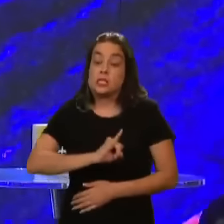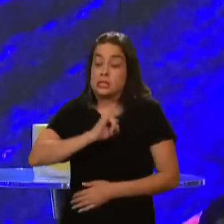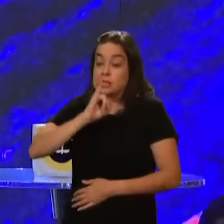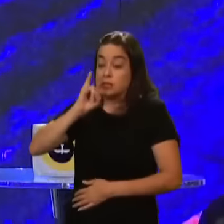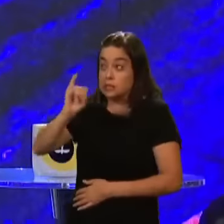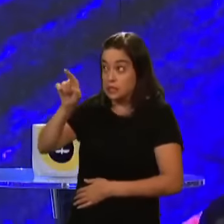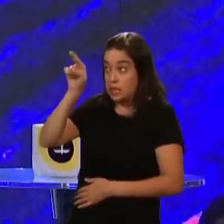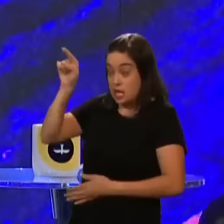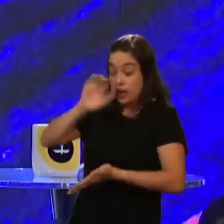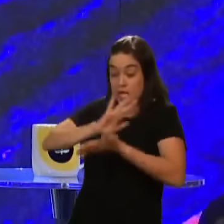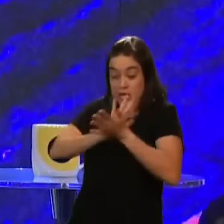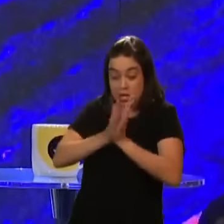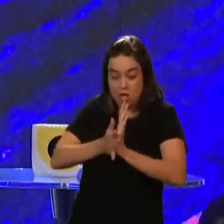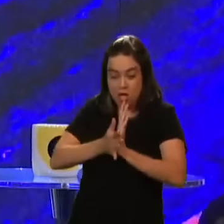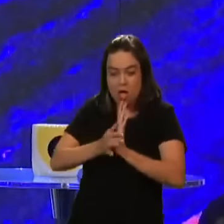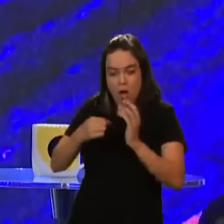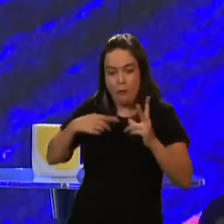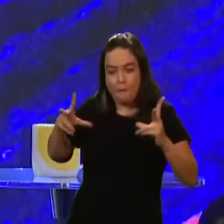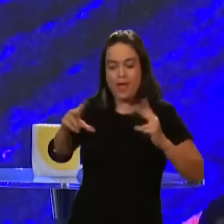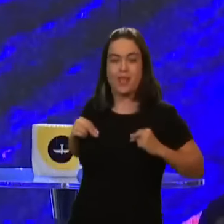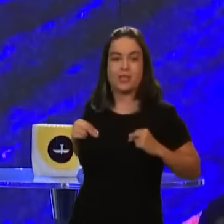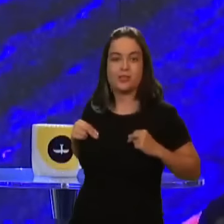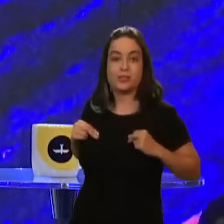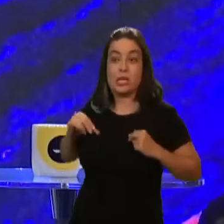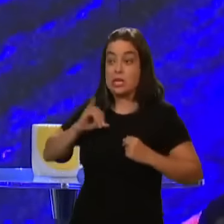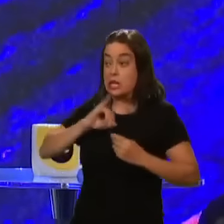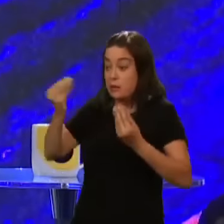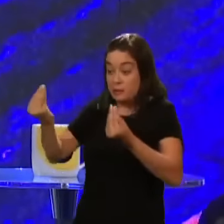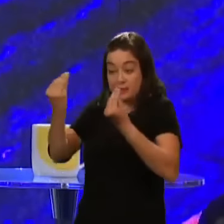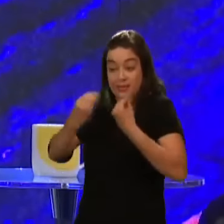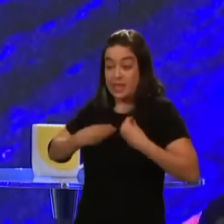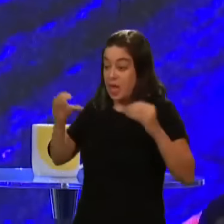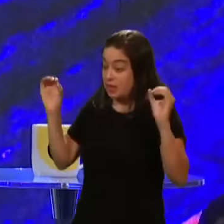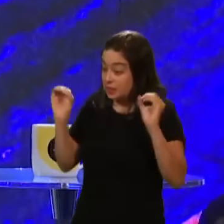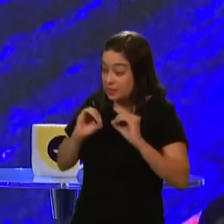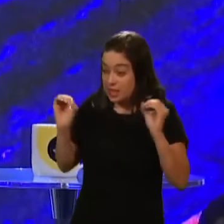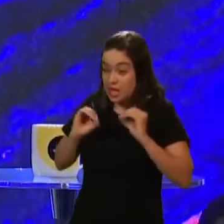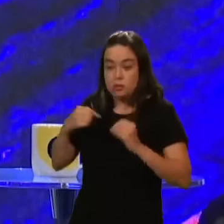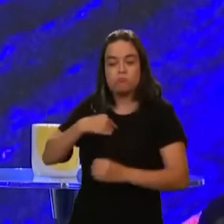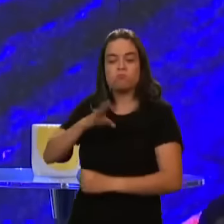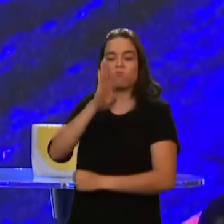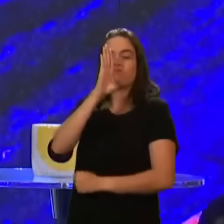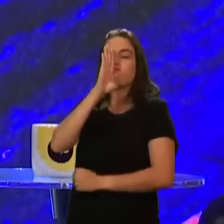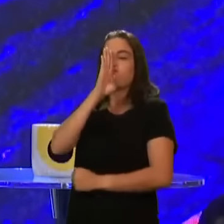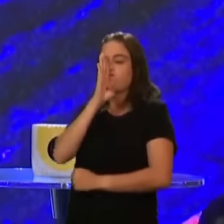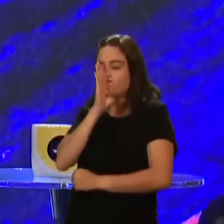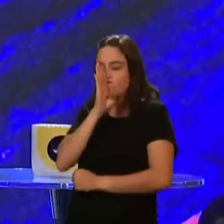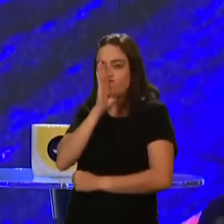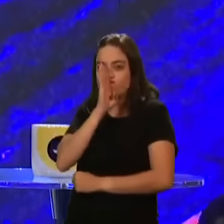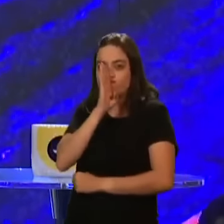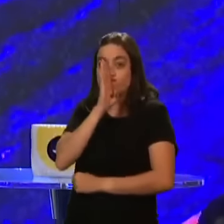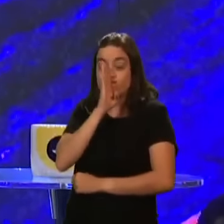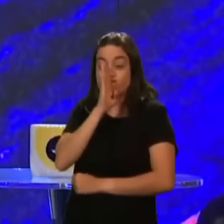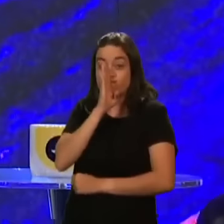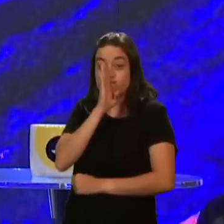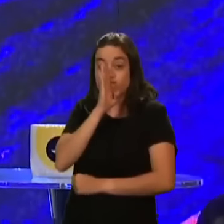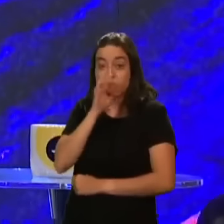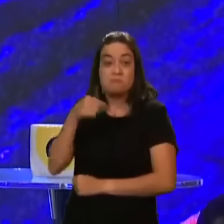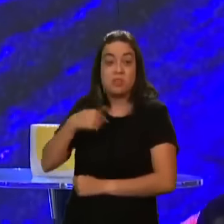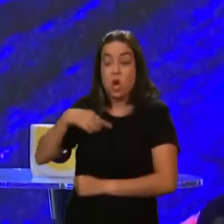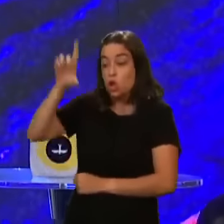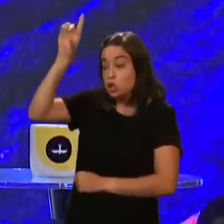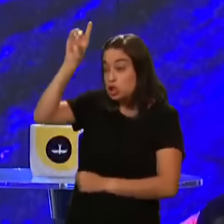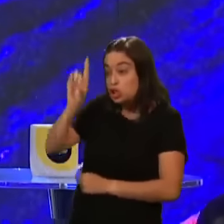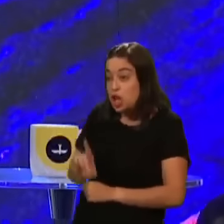destruíres, eu mereço. Se nunca mais me deres nada, não posso me queixar. Não tenho o mínimo direito